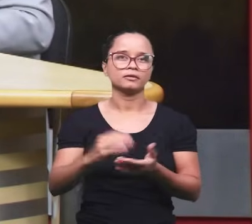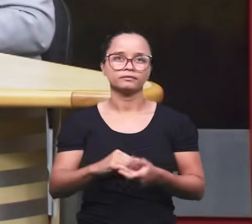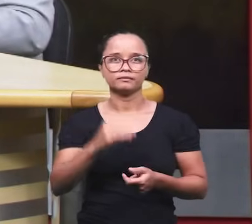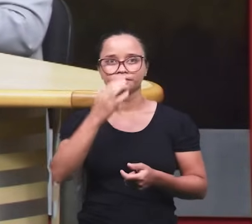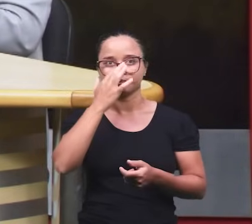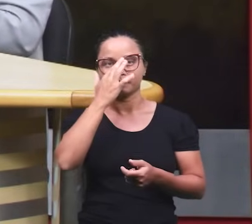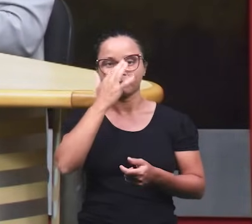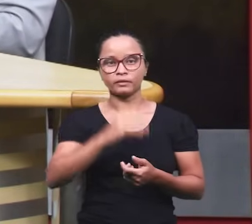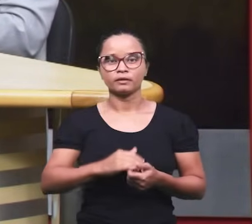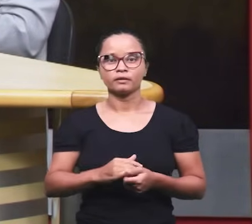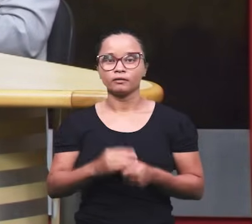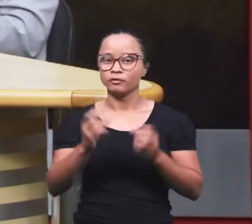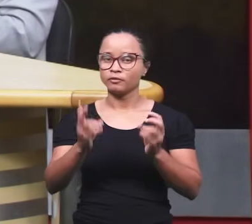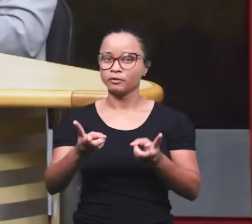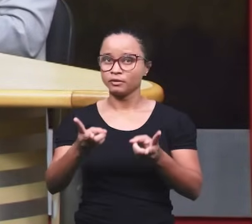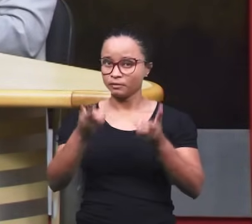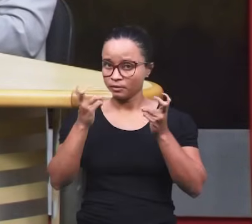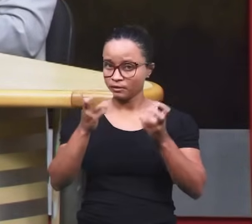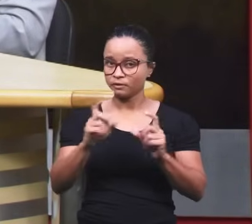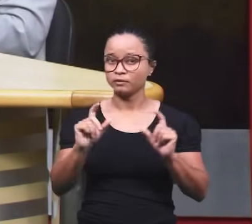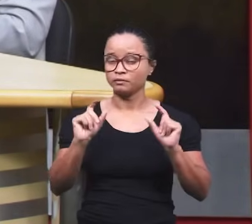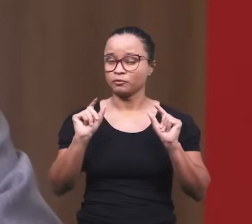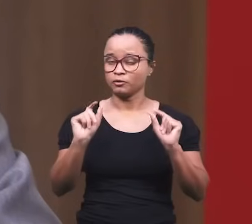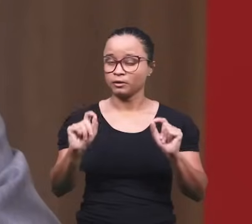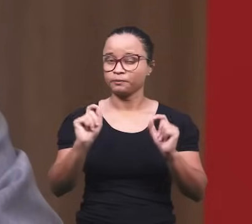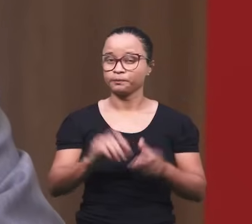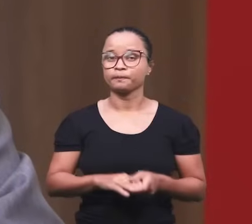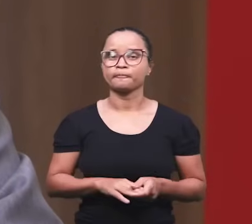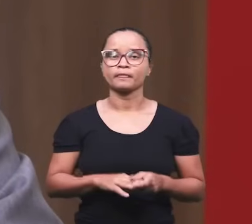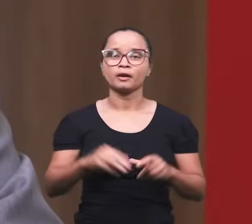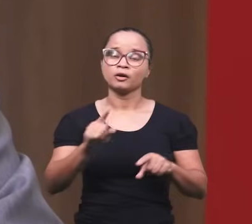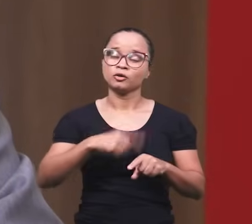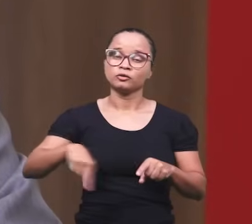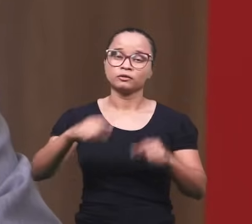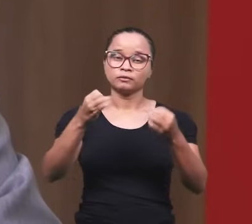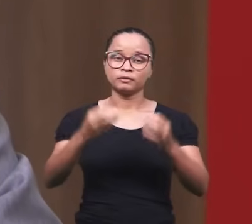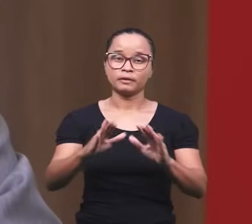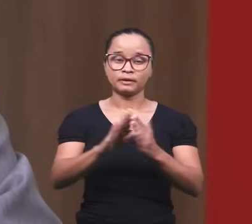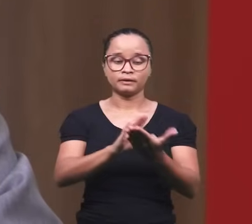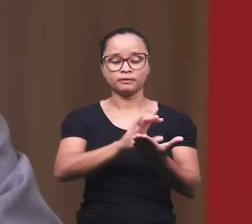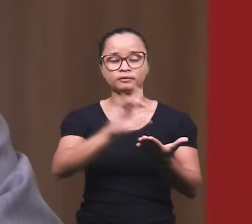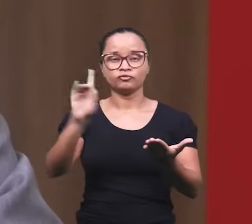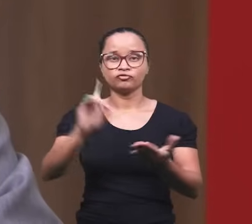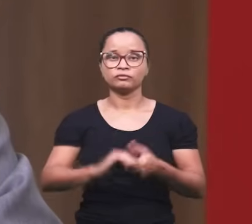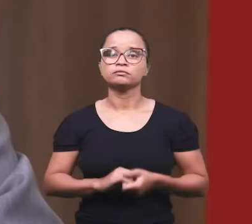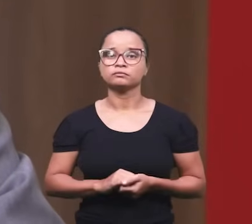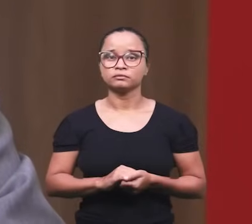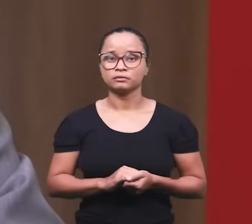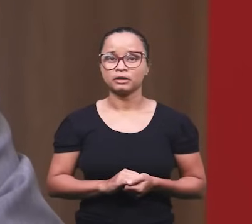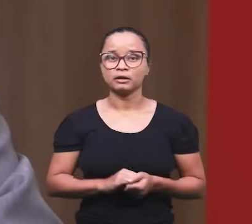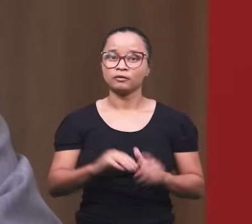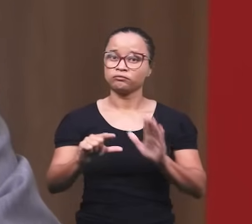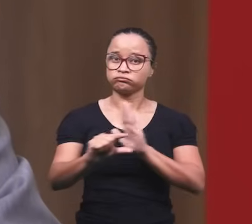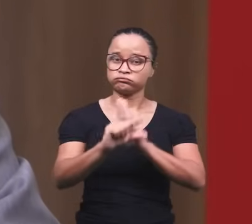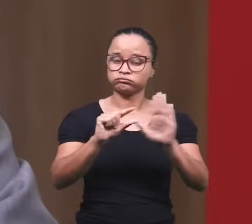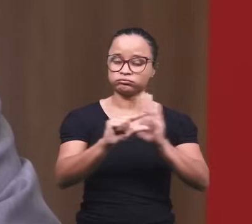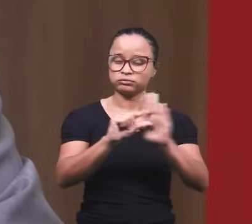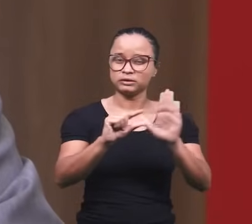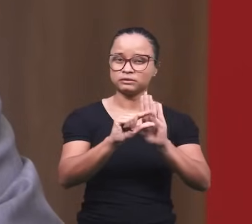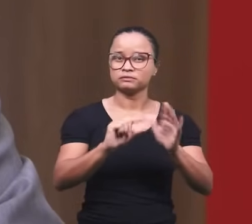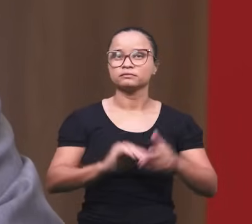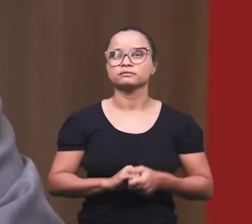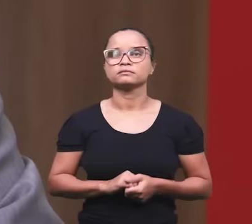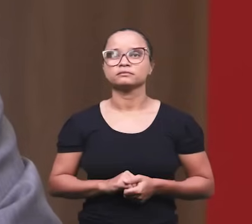interessante que vocês vão perceber que nós estamos citando a palavra são são Versículos o